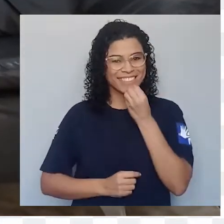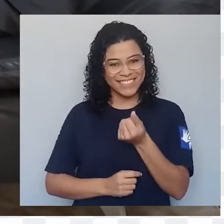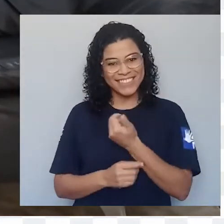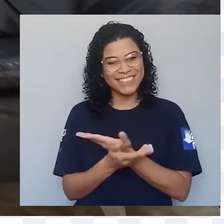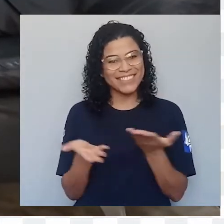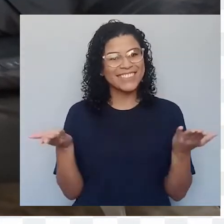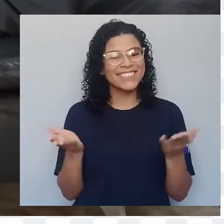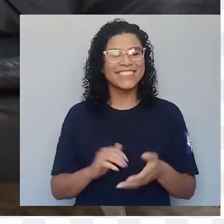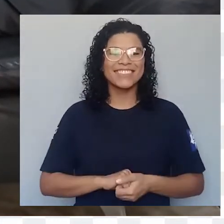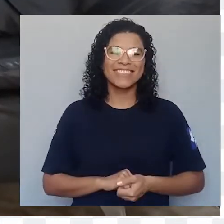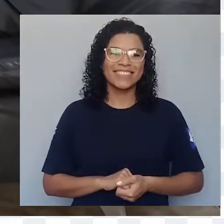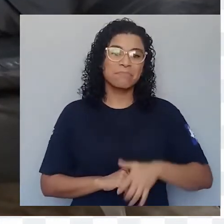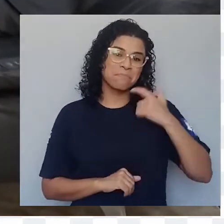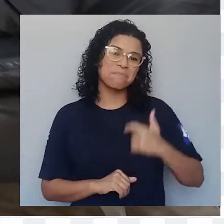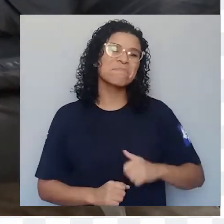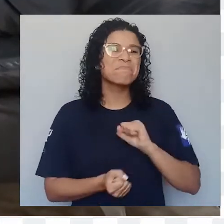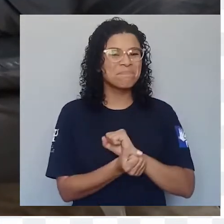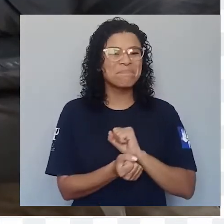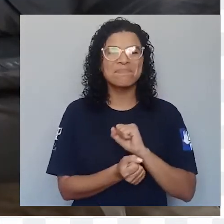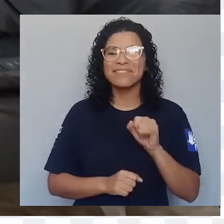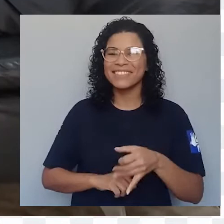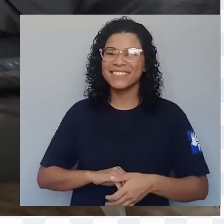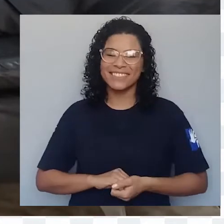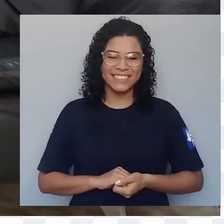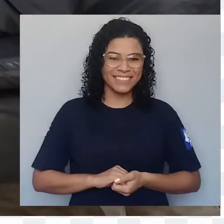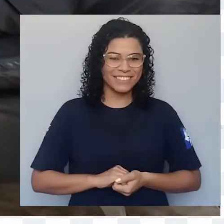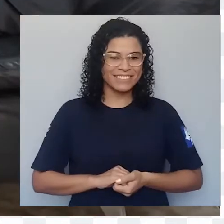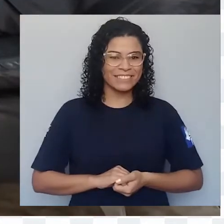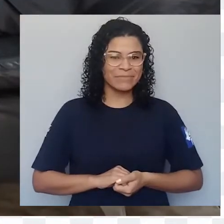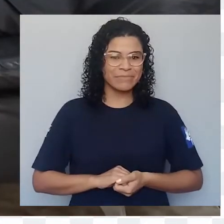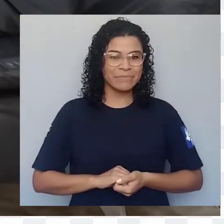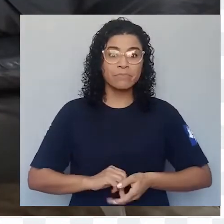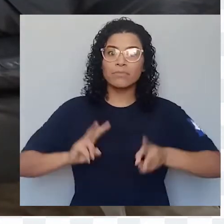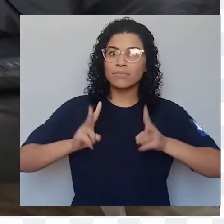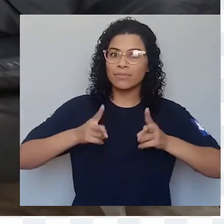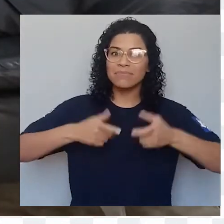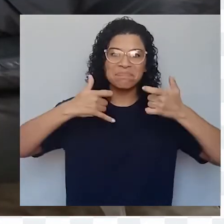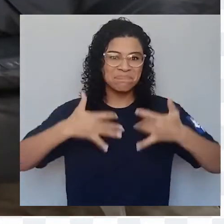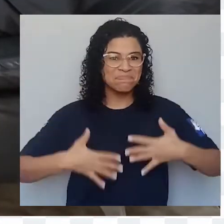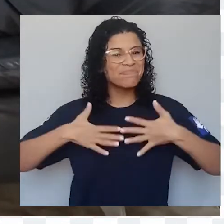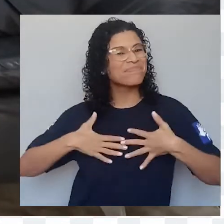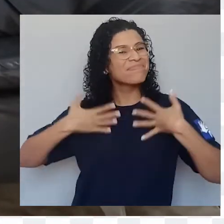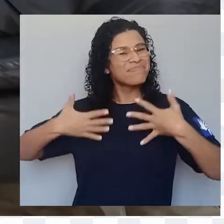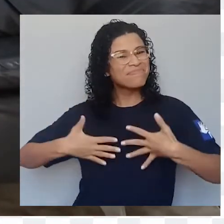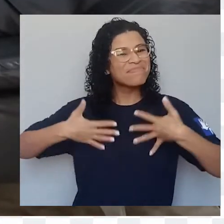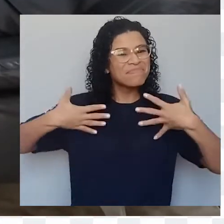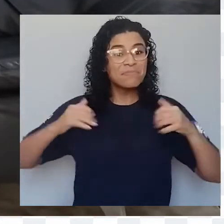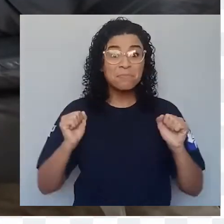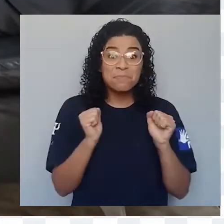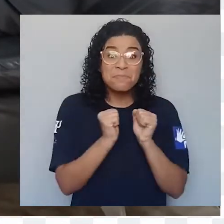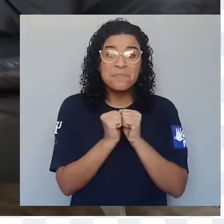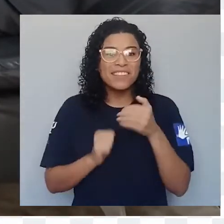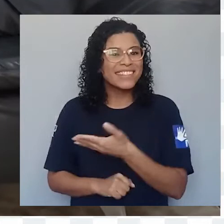Crianças, olá famílias, tudo bem com vocês? Eu espero que sim. Como eu sempre digo,